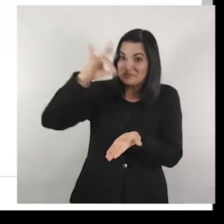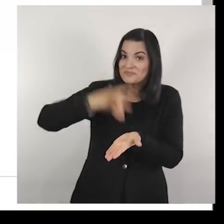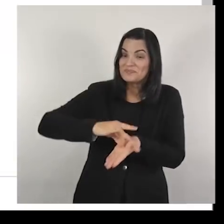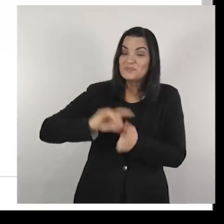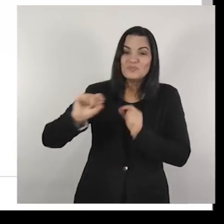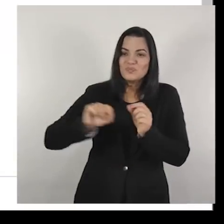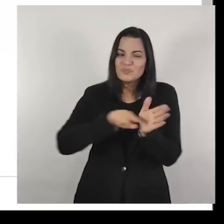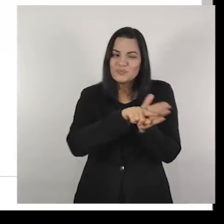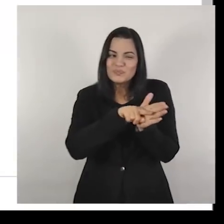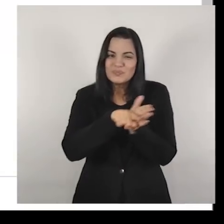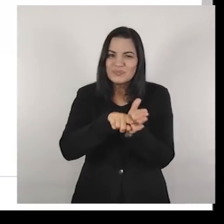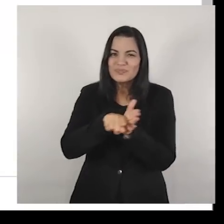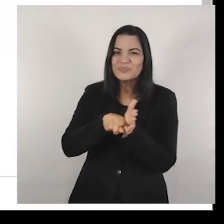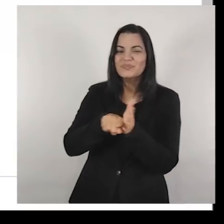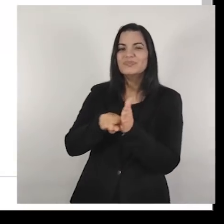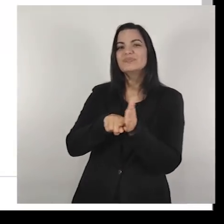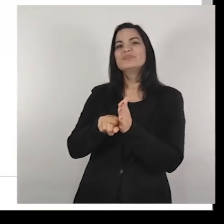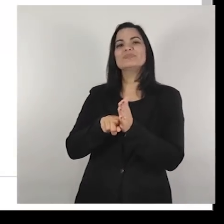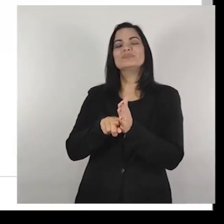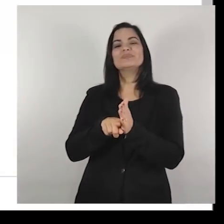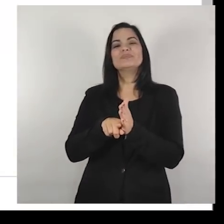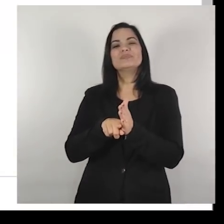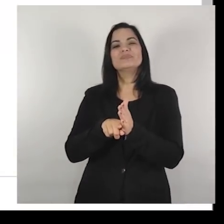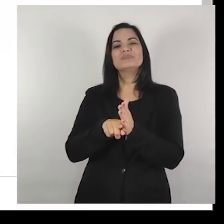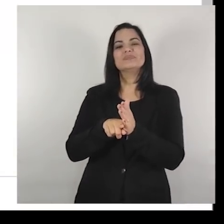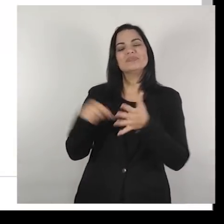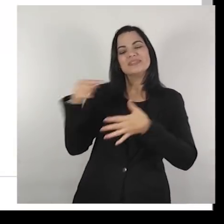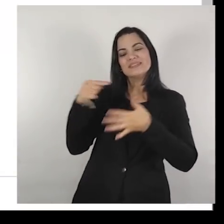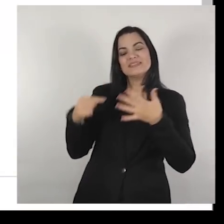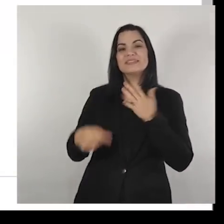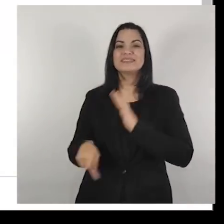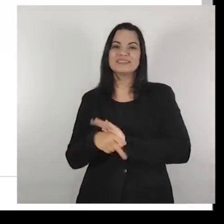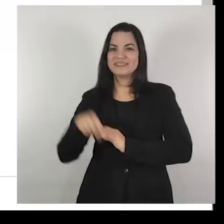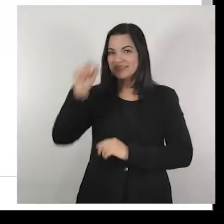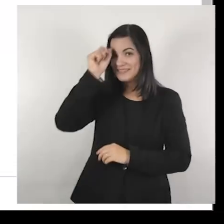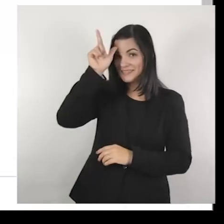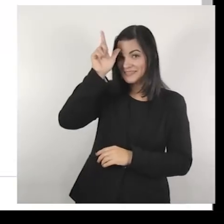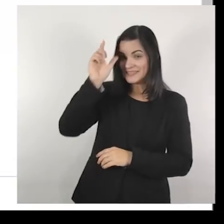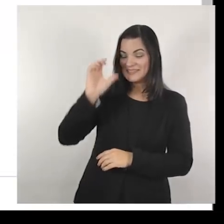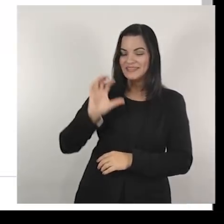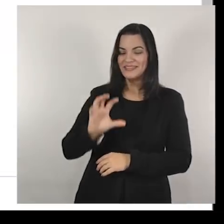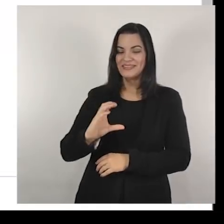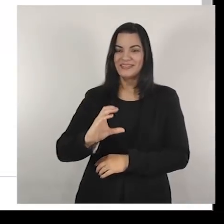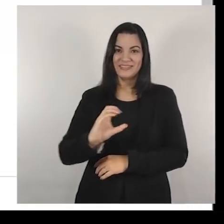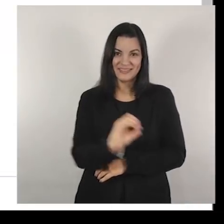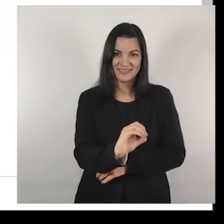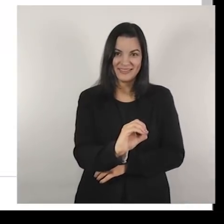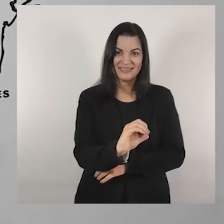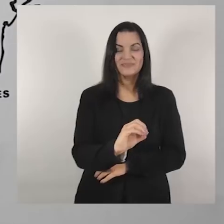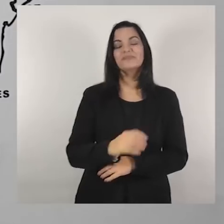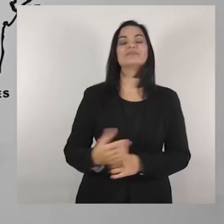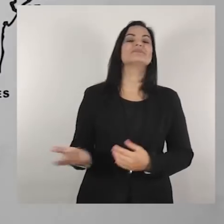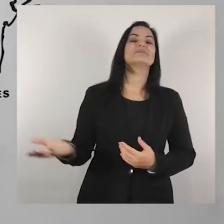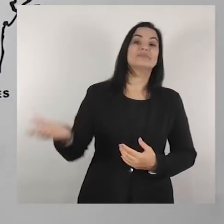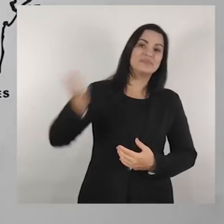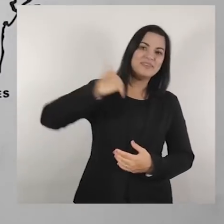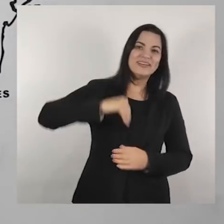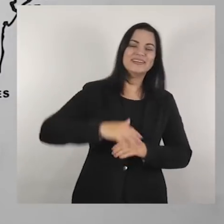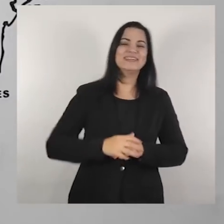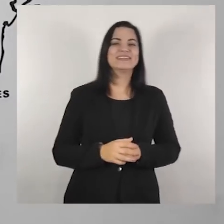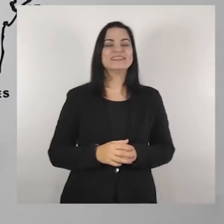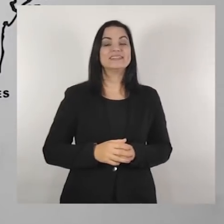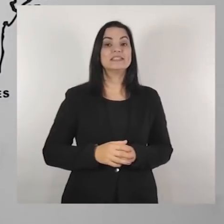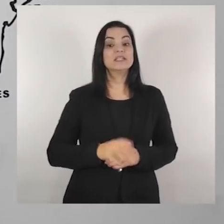de fato, investigar aí os elementos da cultura da região Centro-Oeste. A Pro já volta. Então, vamos